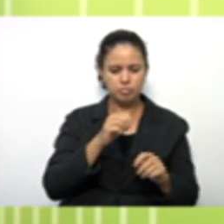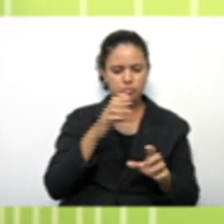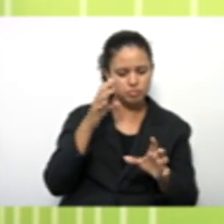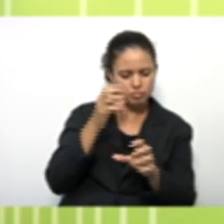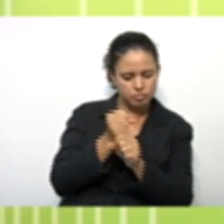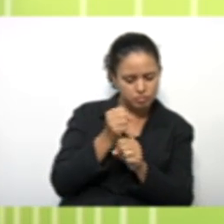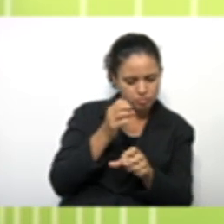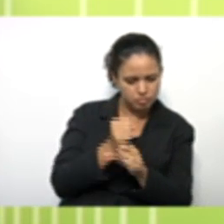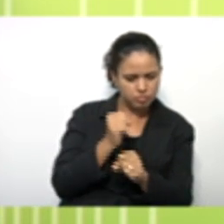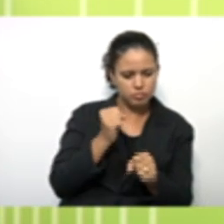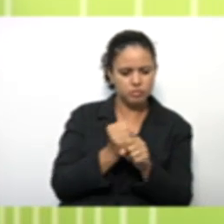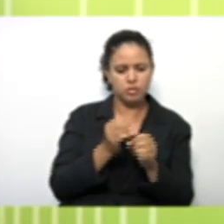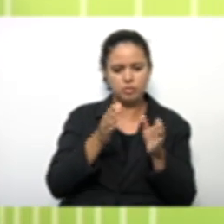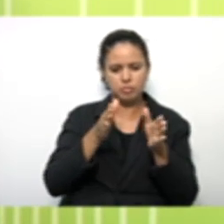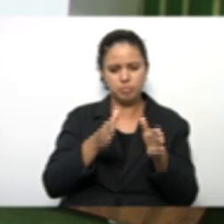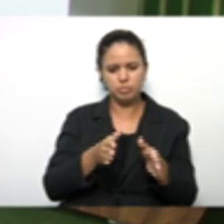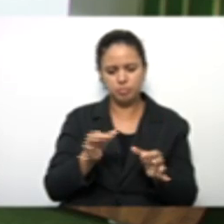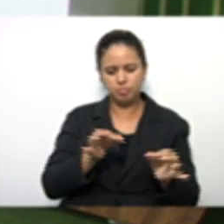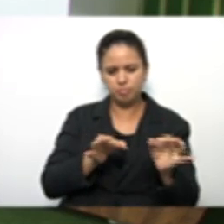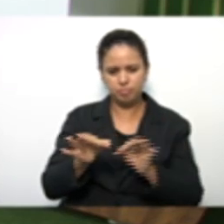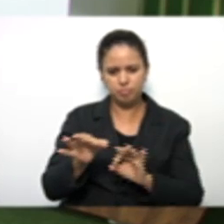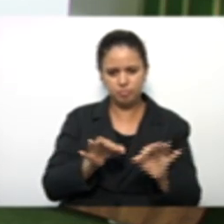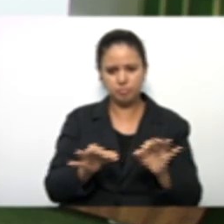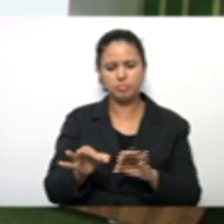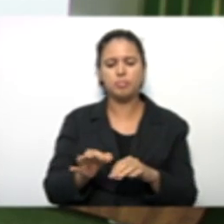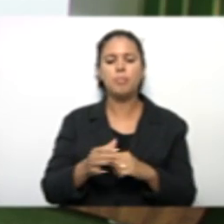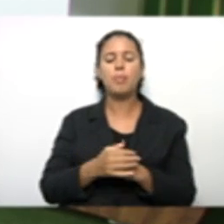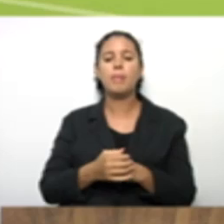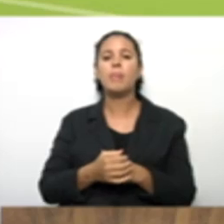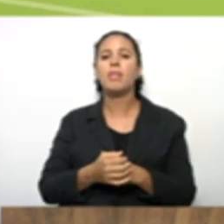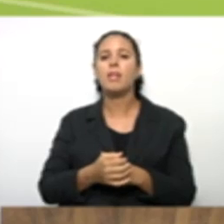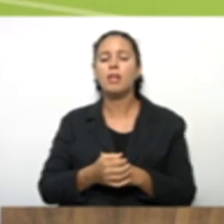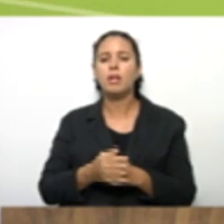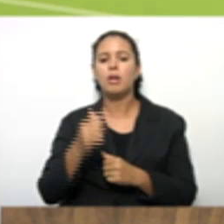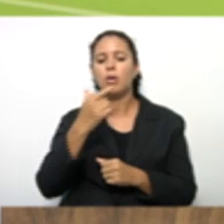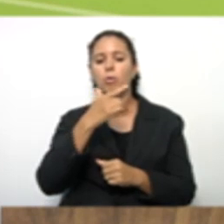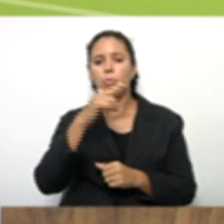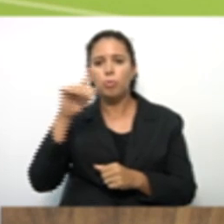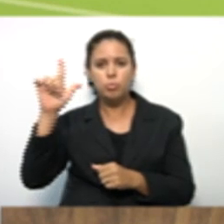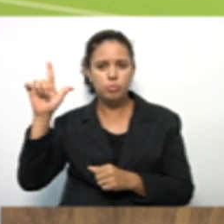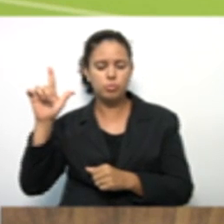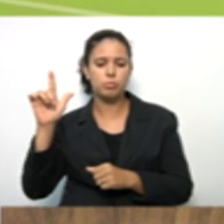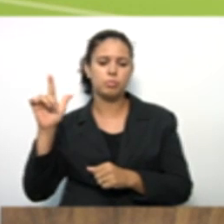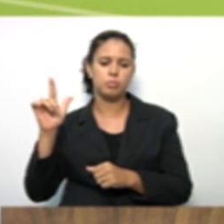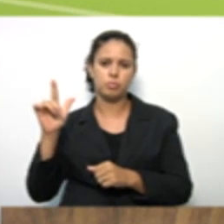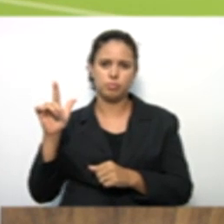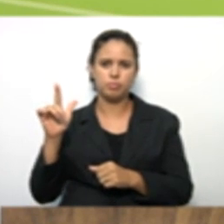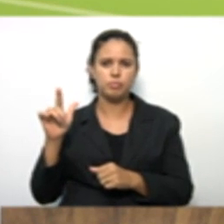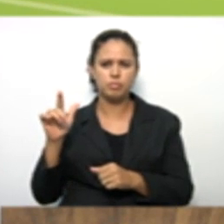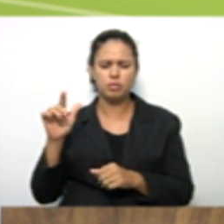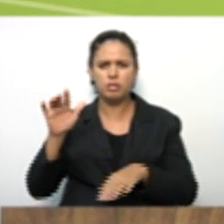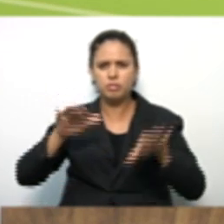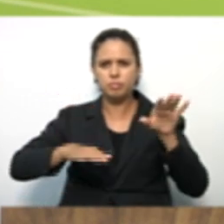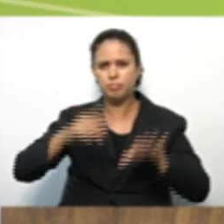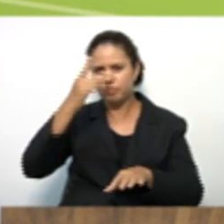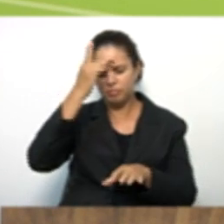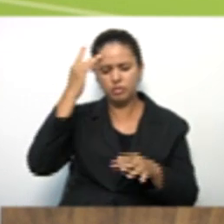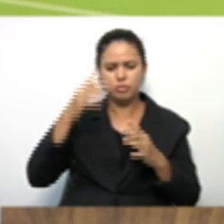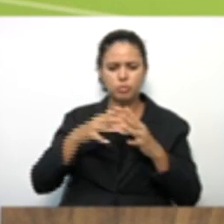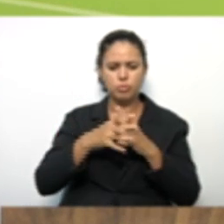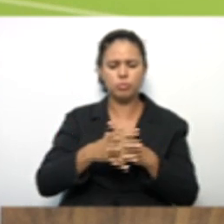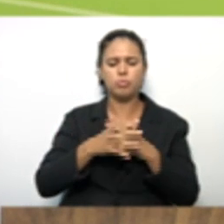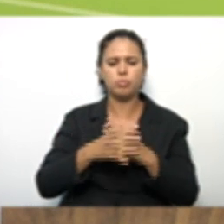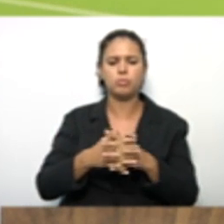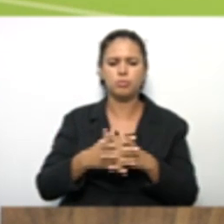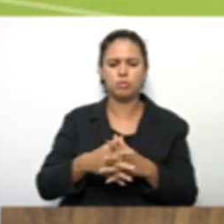da cooperativa. Professora, e outro ponto que nós temos que ressaltar, que às vezes as pessoas confundem muito obrigação com o sentido